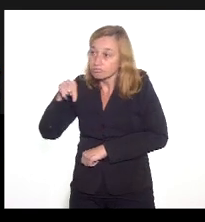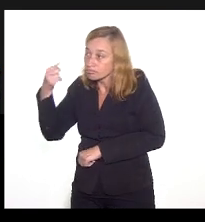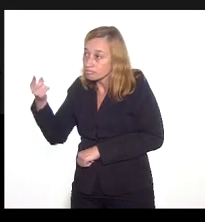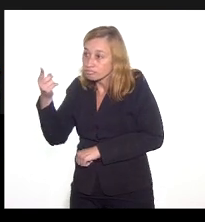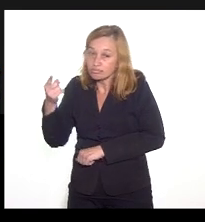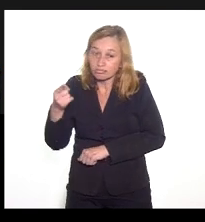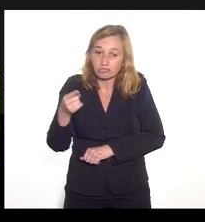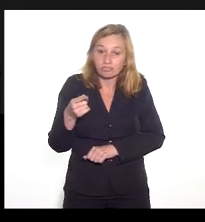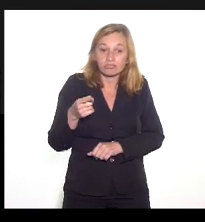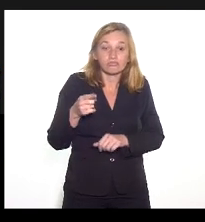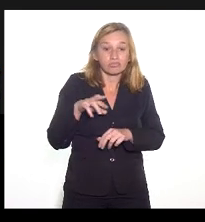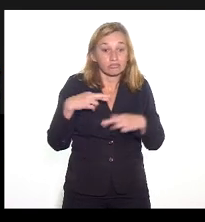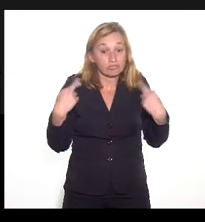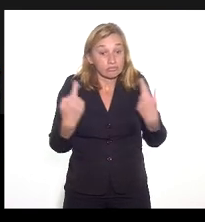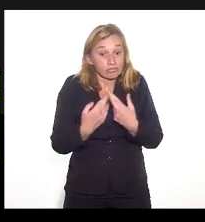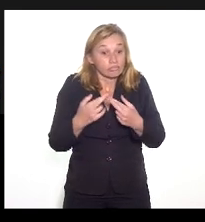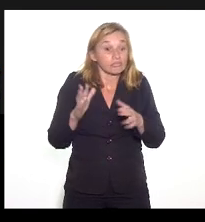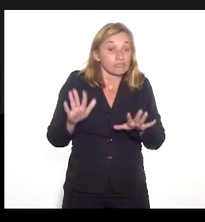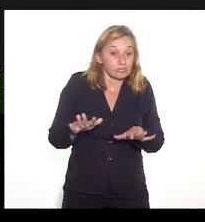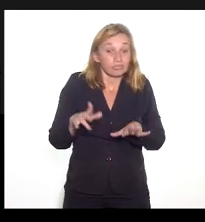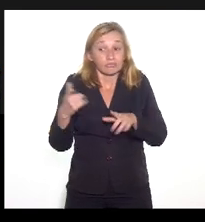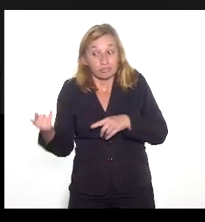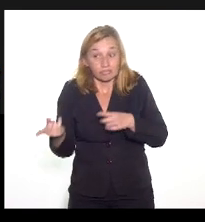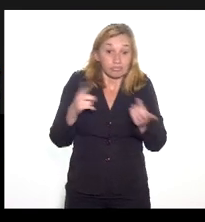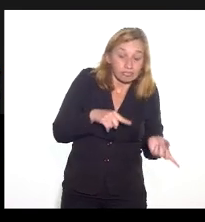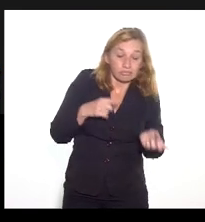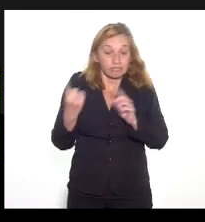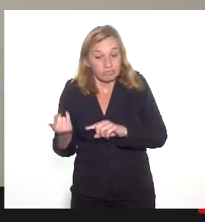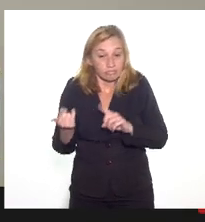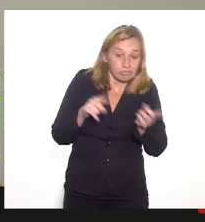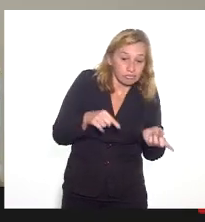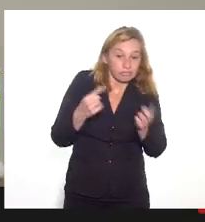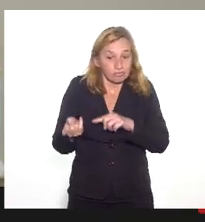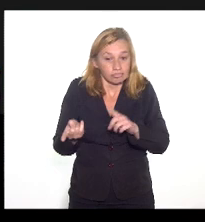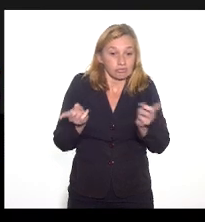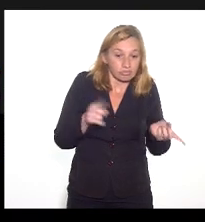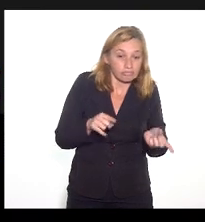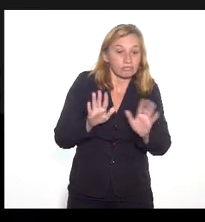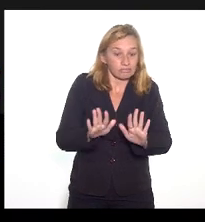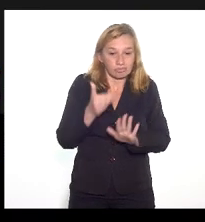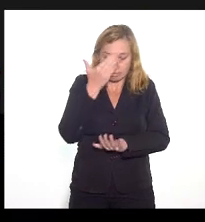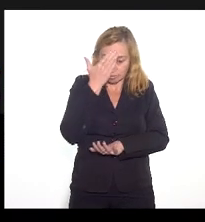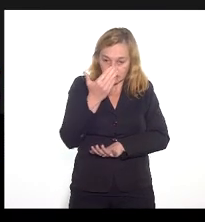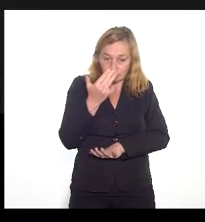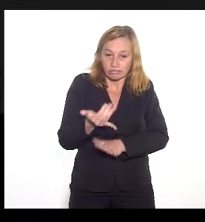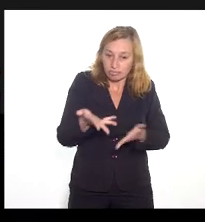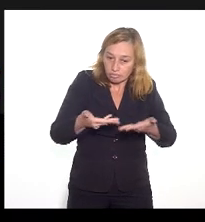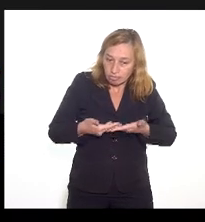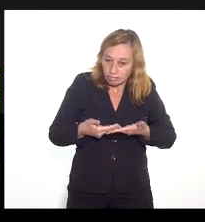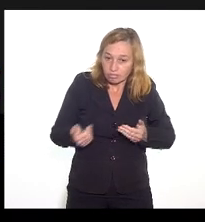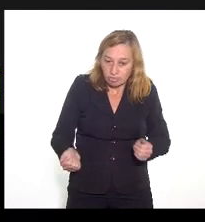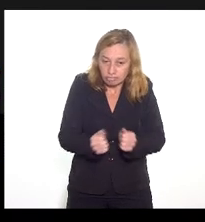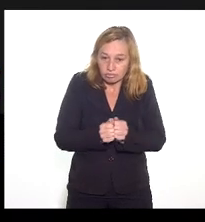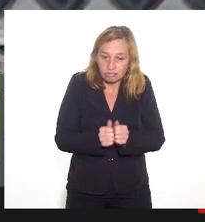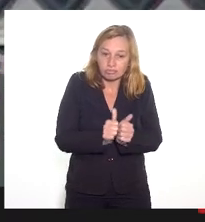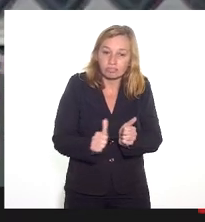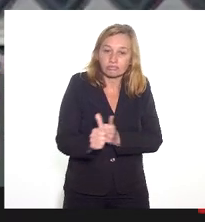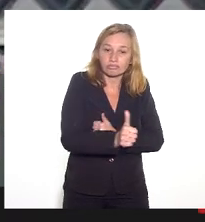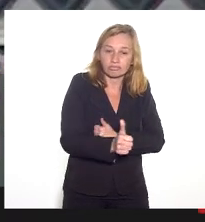atividade, então a gente fica nesse ping-pong, né? Como vai para cá, vai para lá, mas muito obrigada pelo convite para compor essa